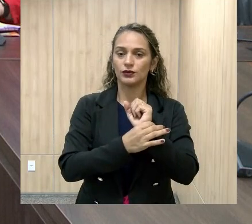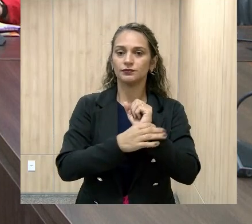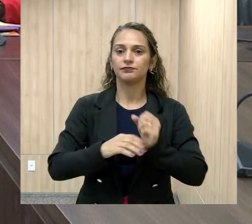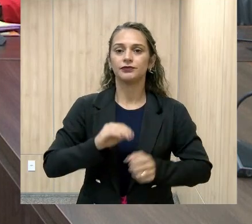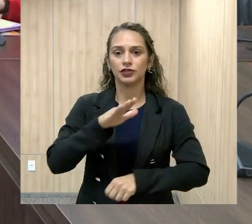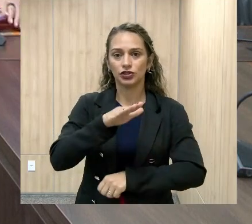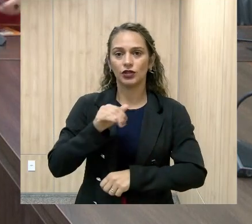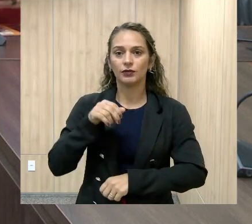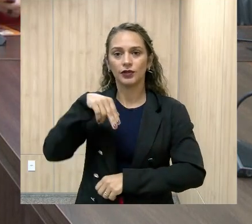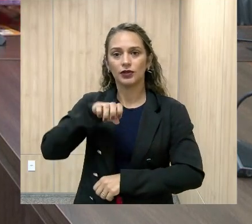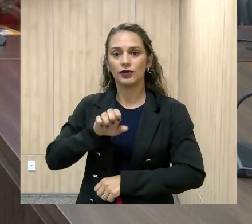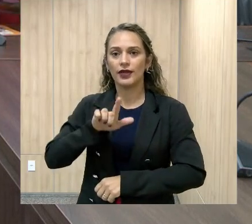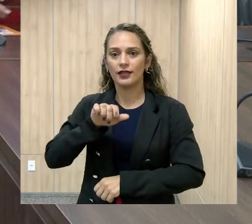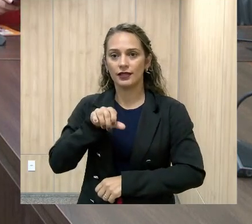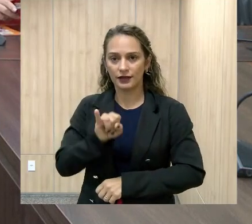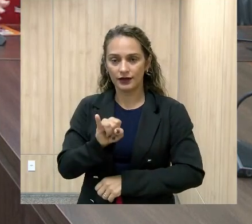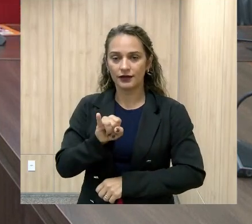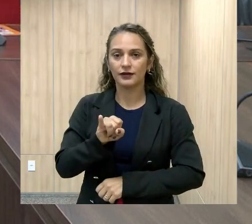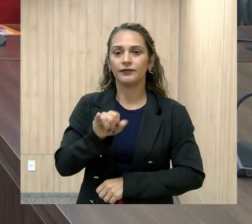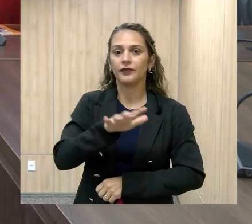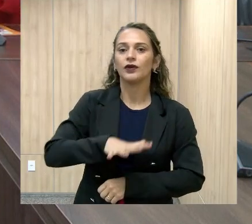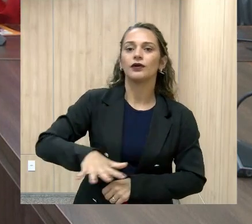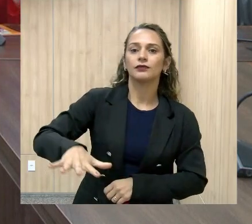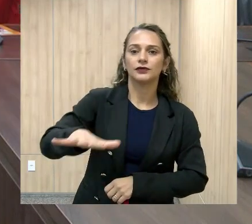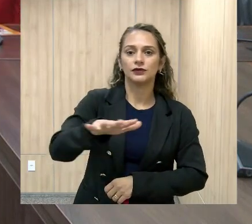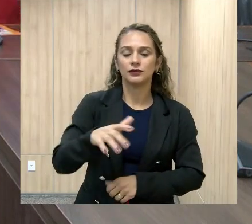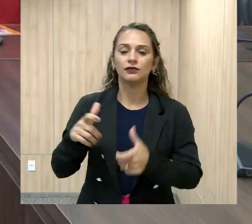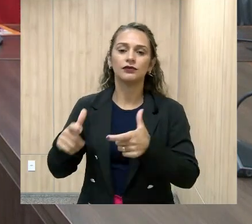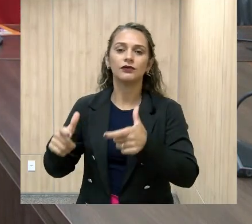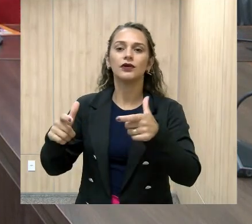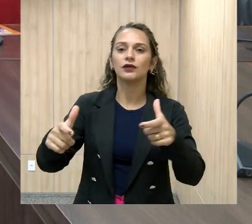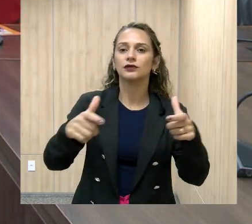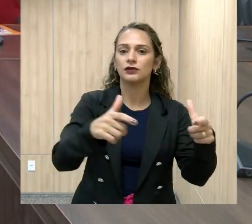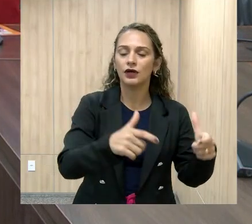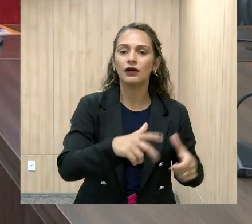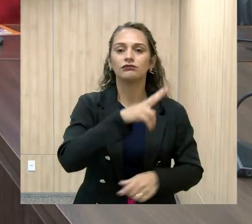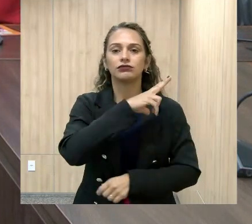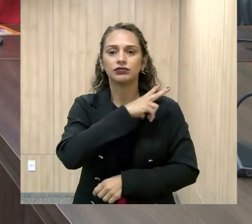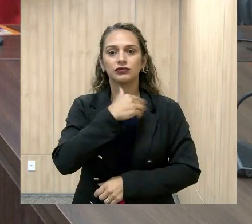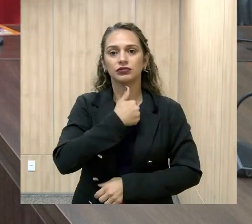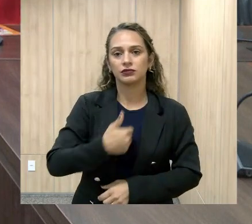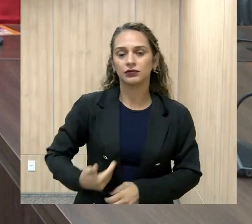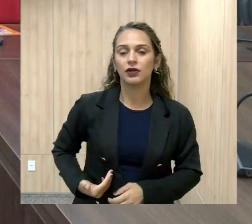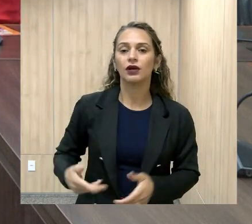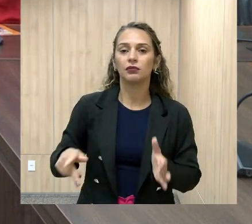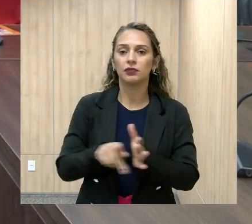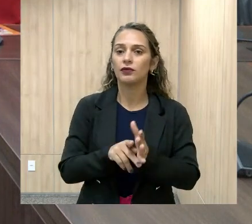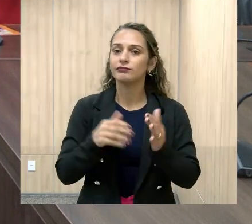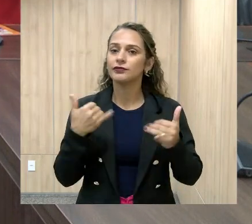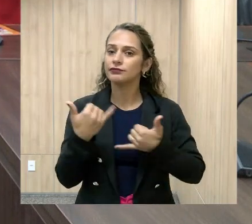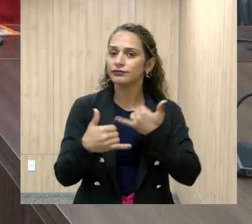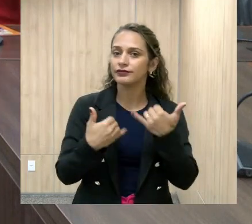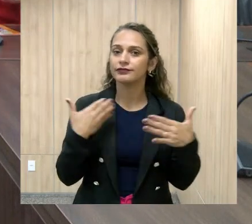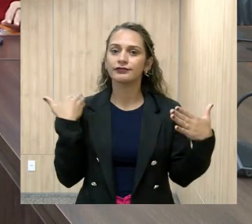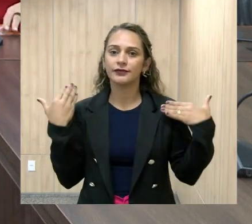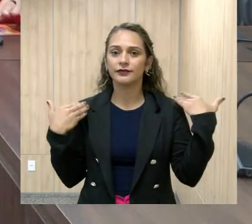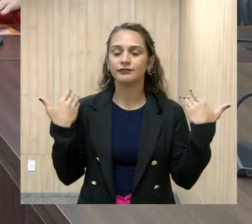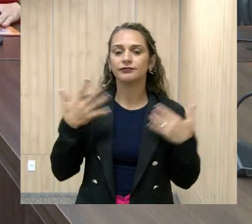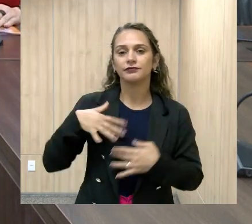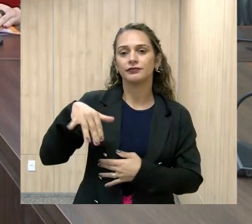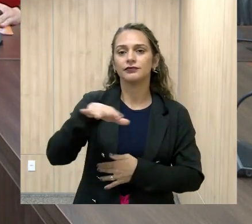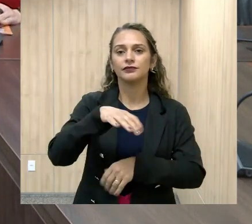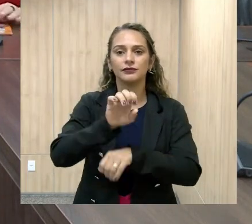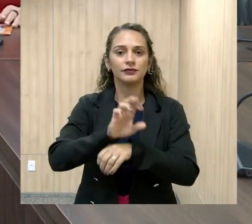chame Noeli no âmbito dos espaços republicanos e privados de lazer do Estado de Rondônia